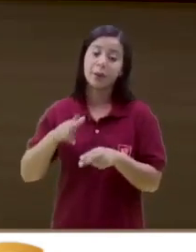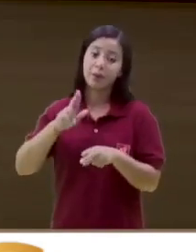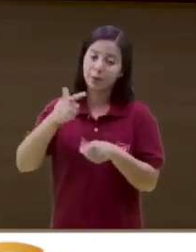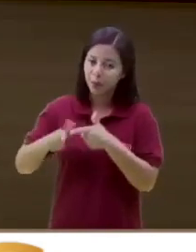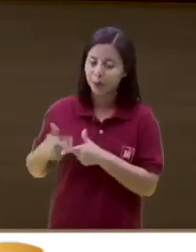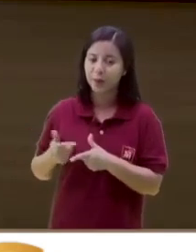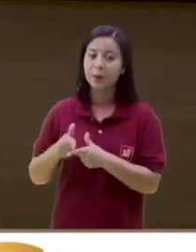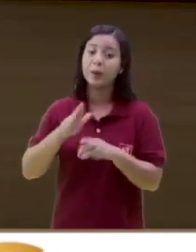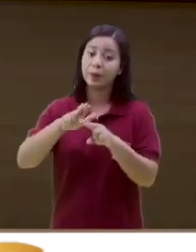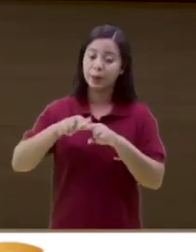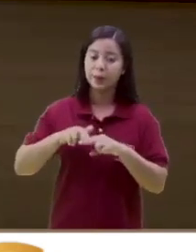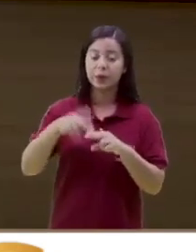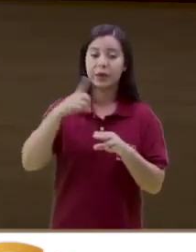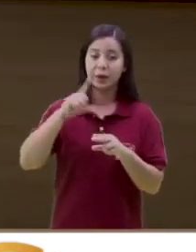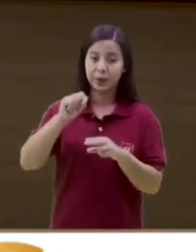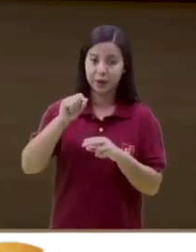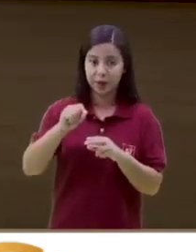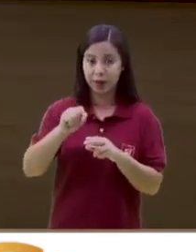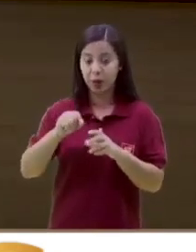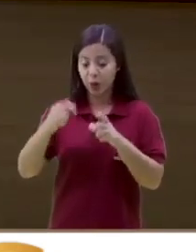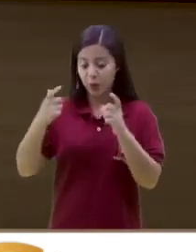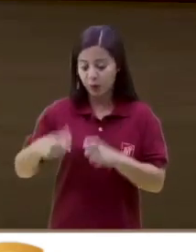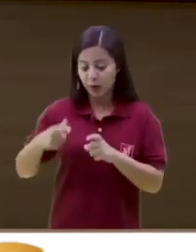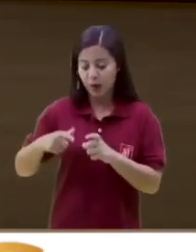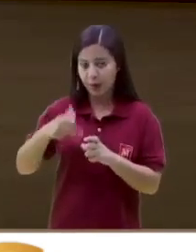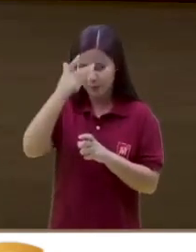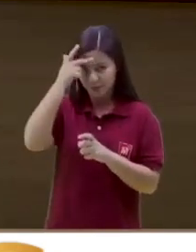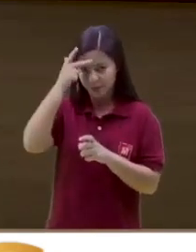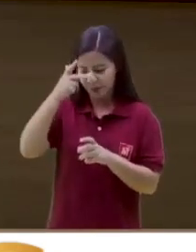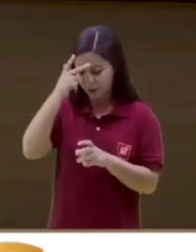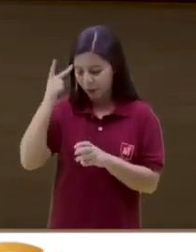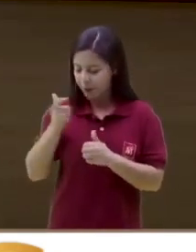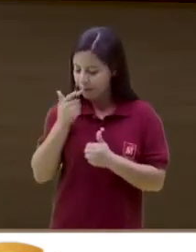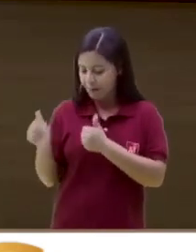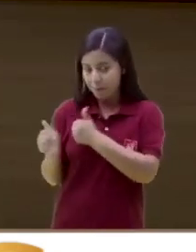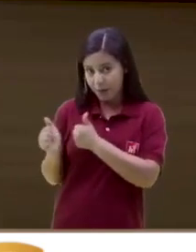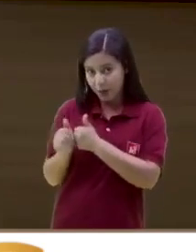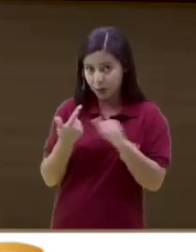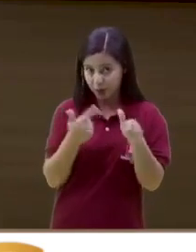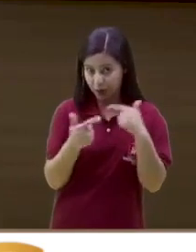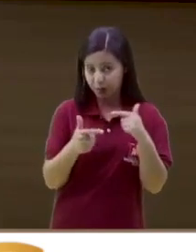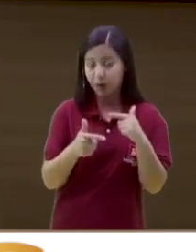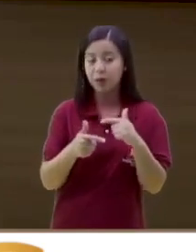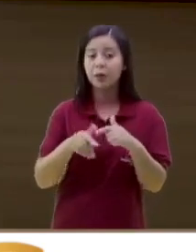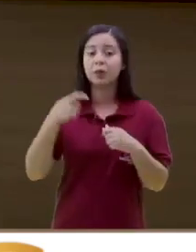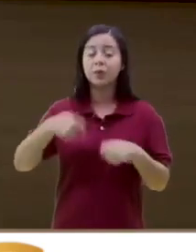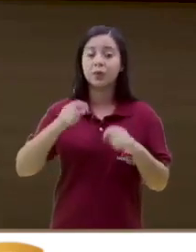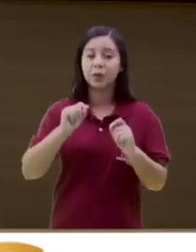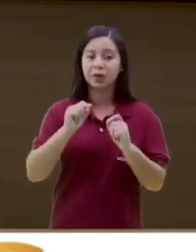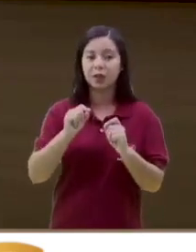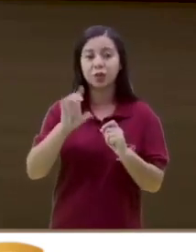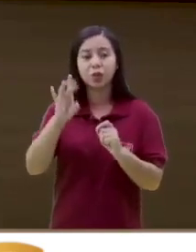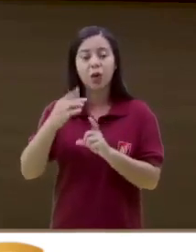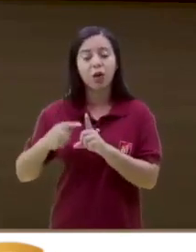que eu posso instalar somente no tripé, na posição de trabalho desse trabalhador. Eu só vou instalar